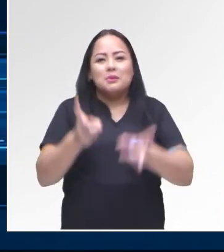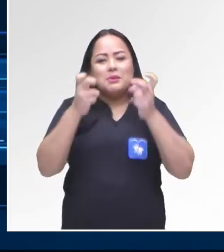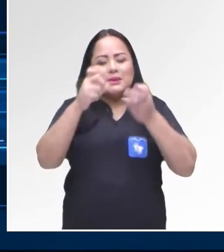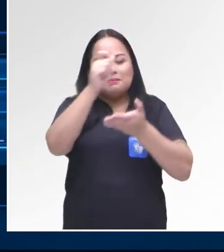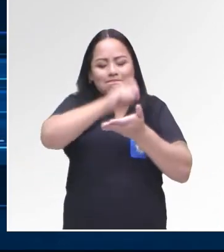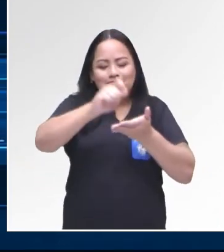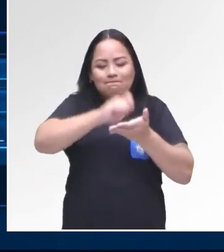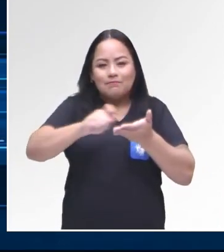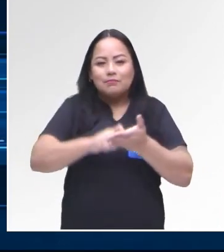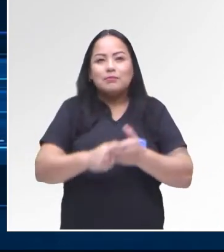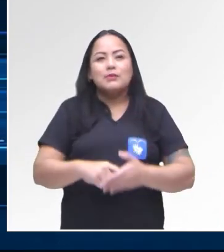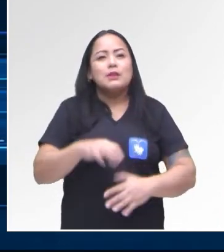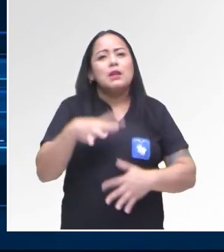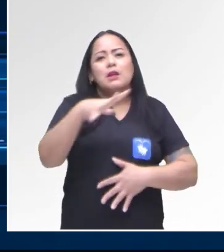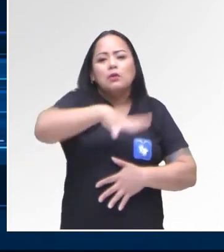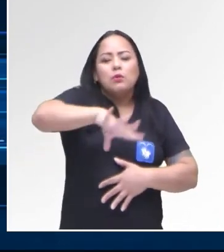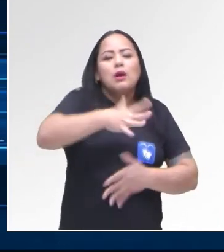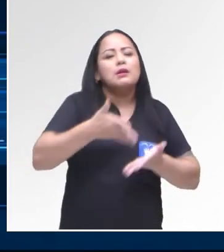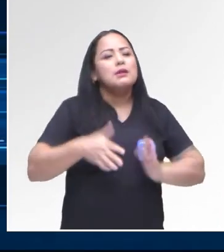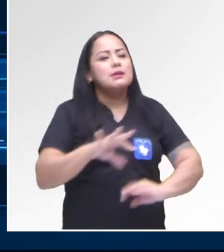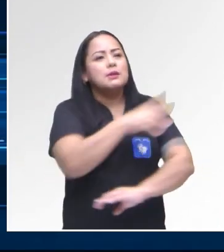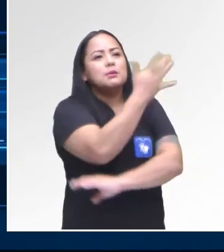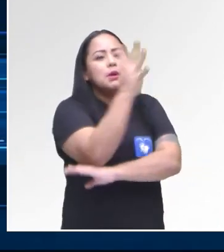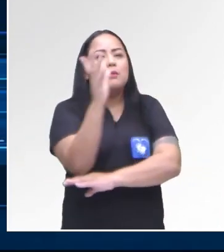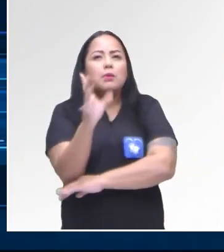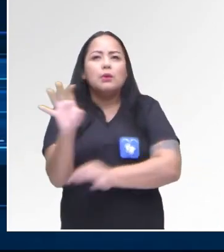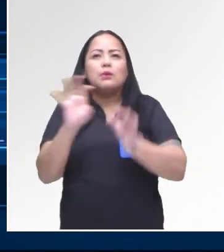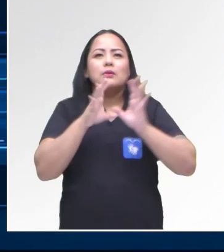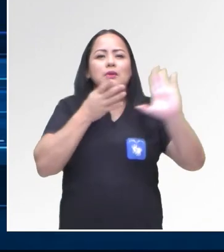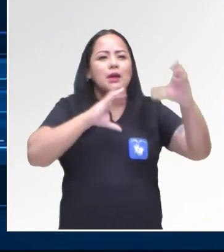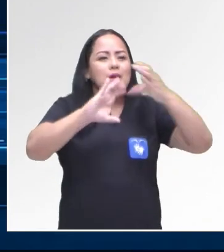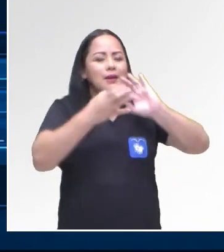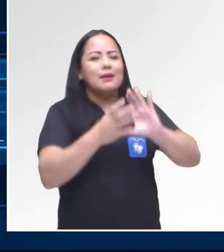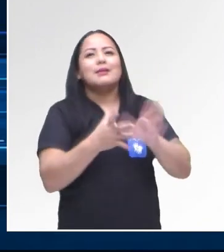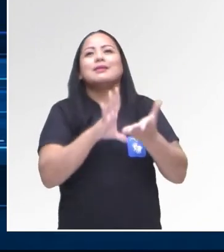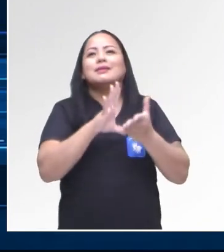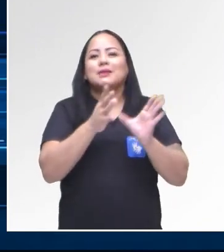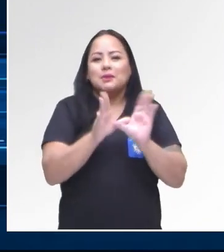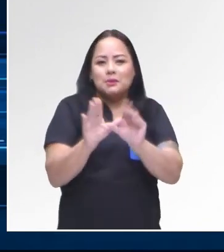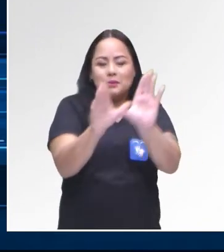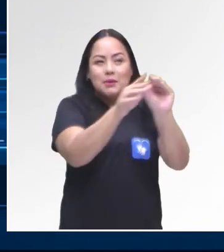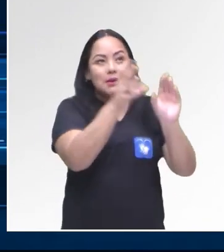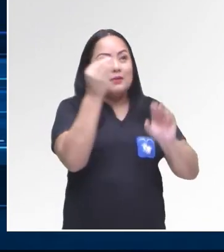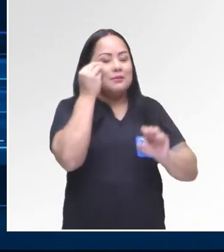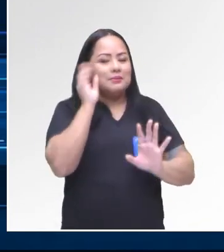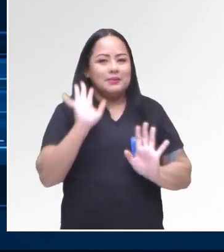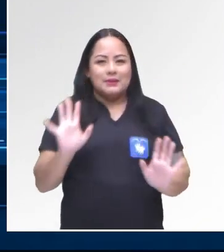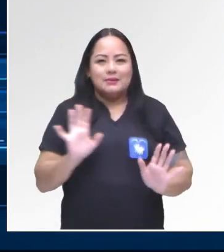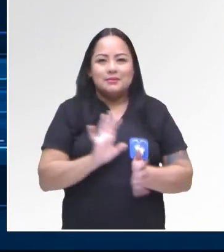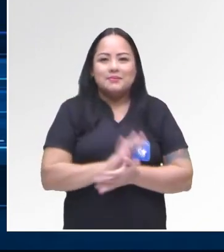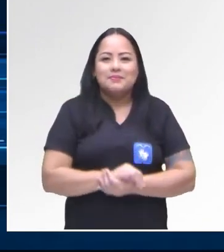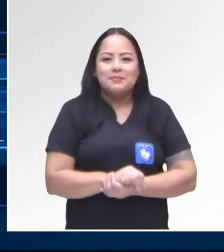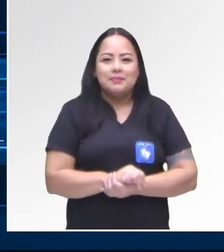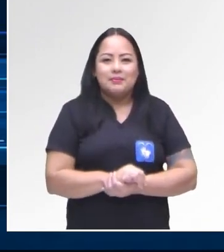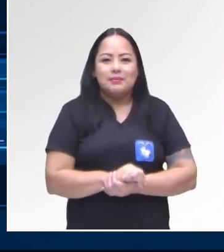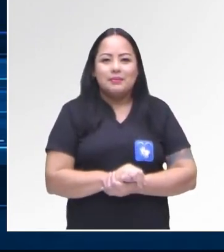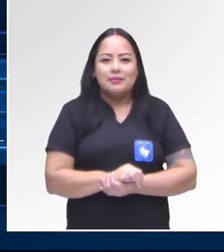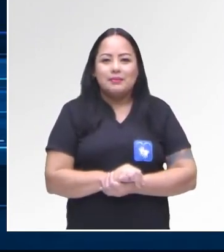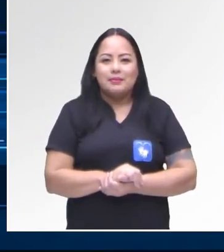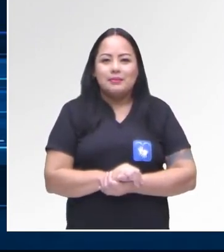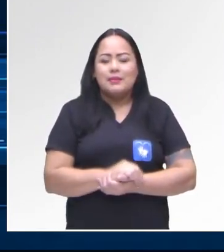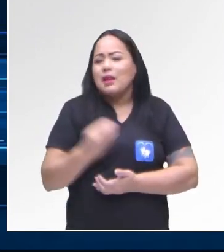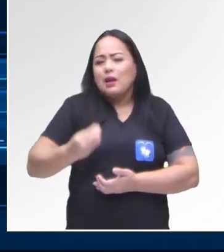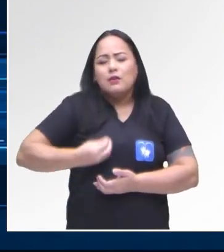produções. Minha terra tem palmeira, não permita desde que eu morra, sem que eu volte para lá, eu quero ver o sabiá cantar. Assim que vivia